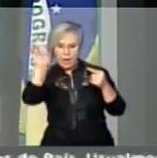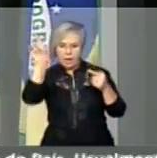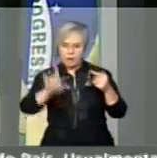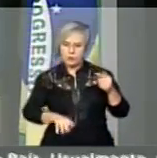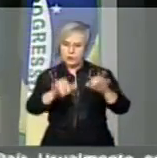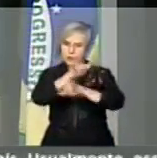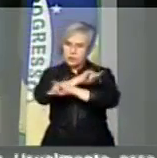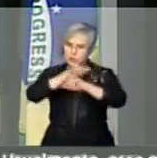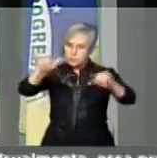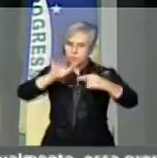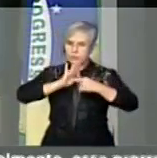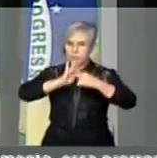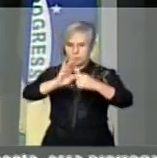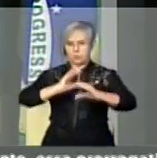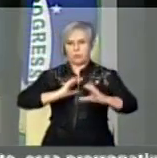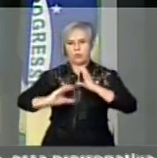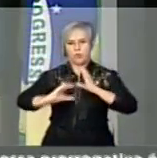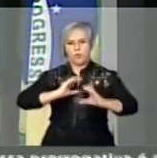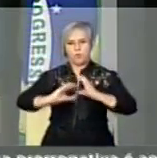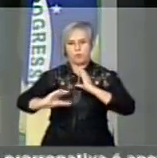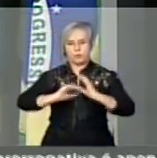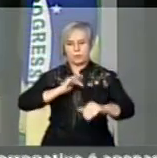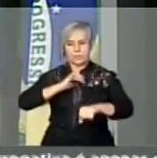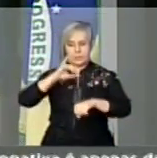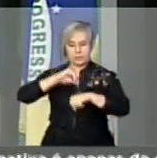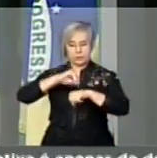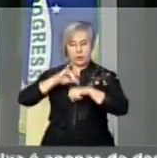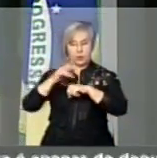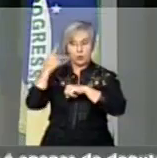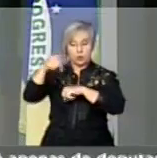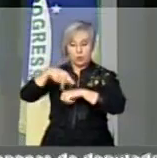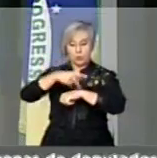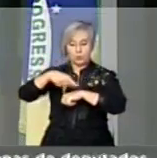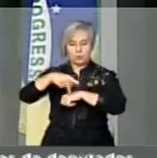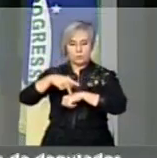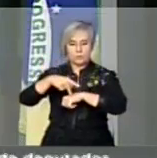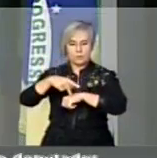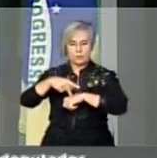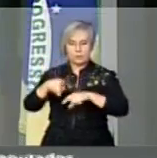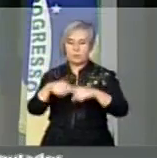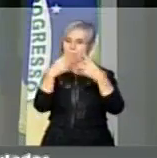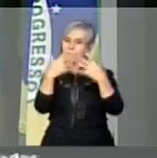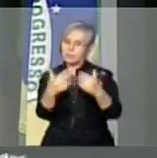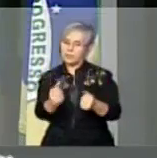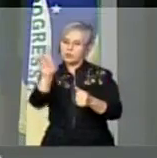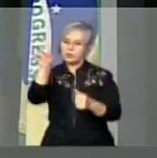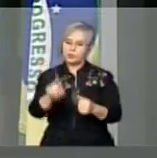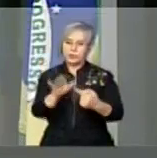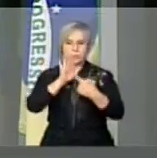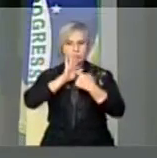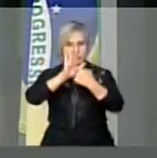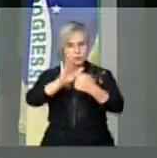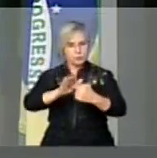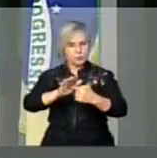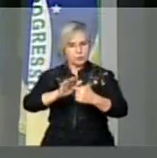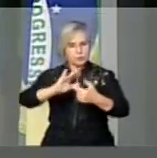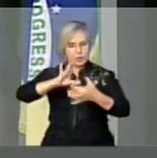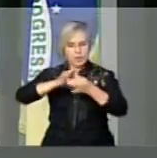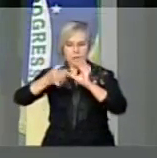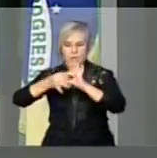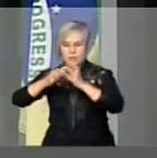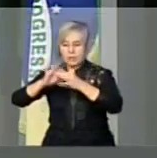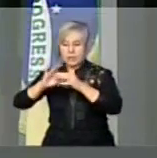veículos de comunicação sediados no exterior e que adquiram os direitos de transmissão dos Jogos, mas também que o